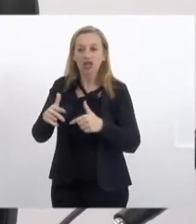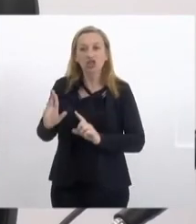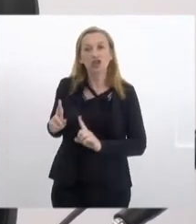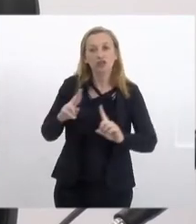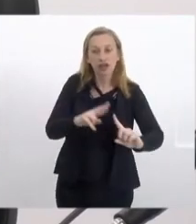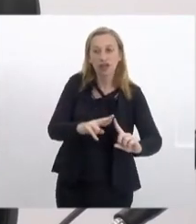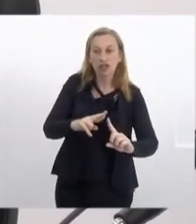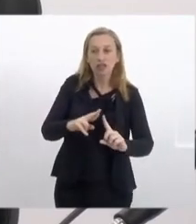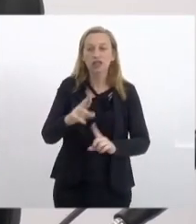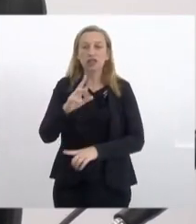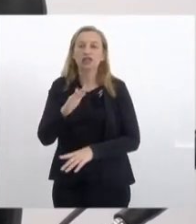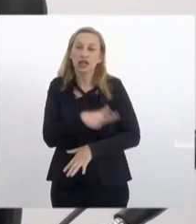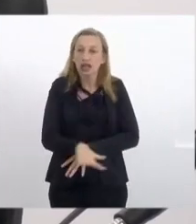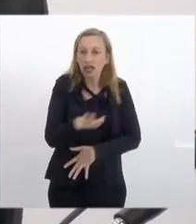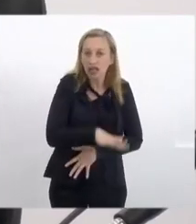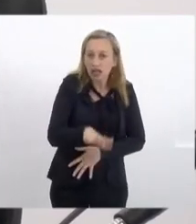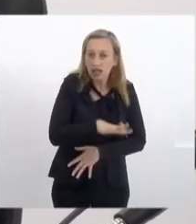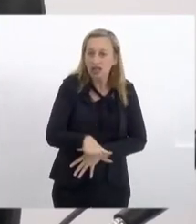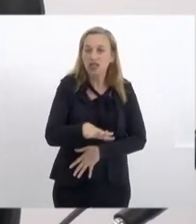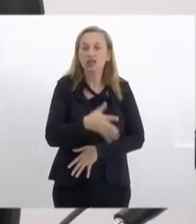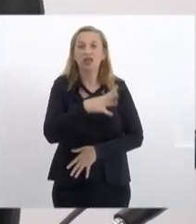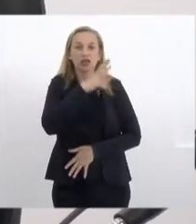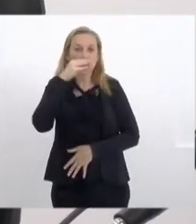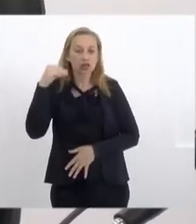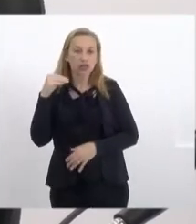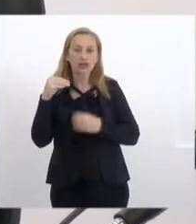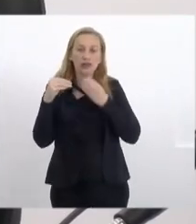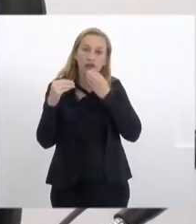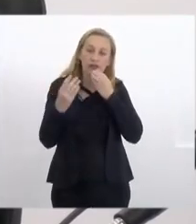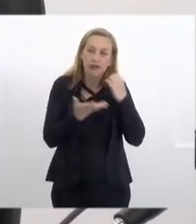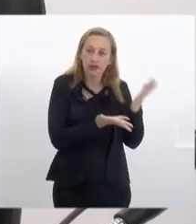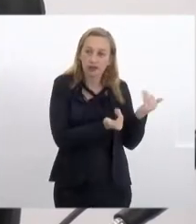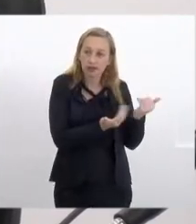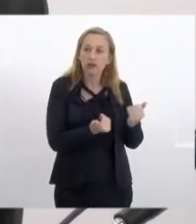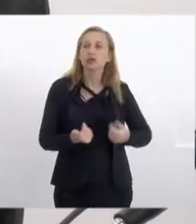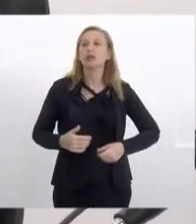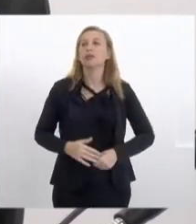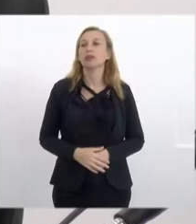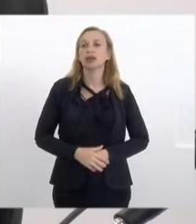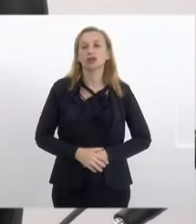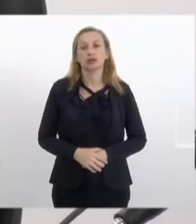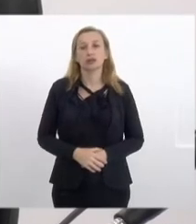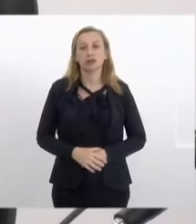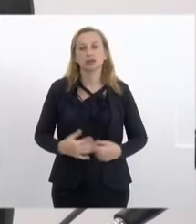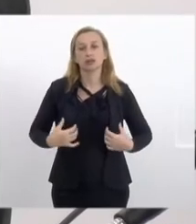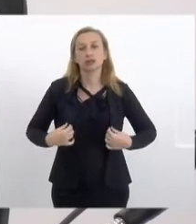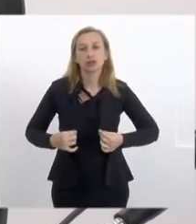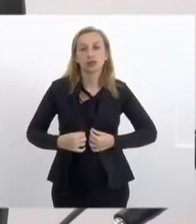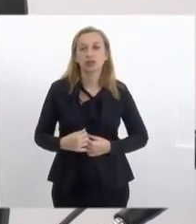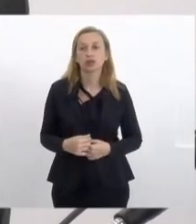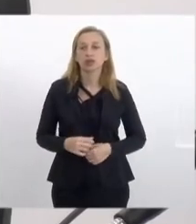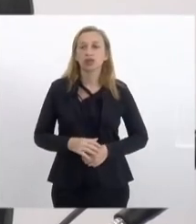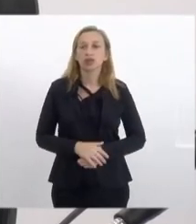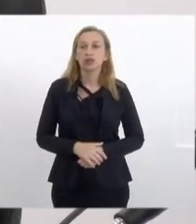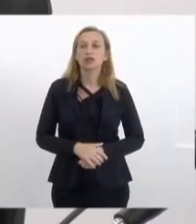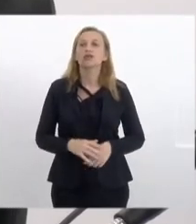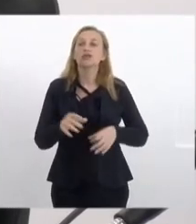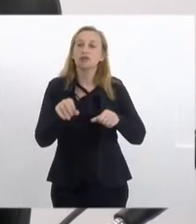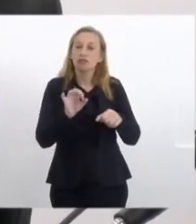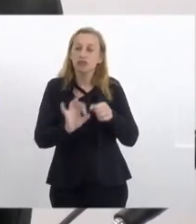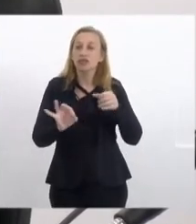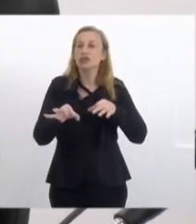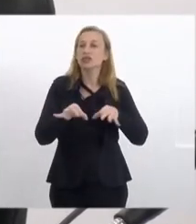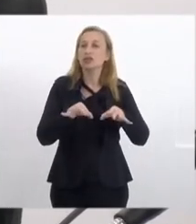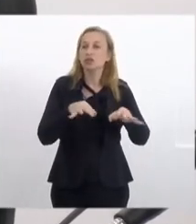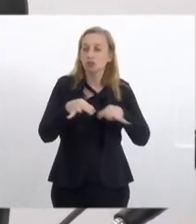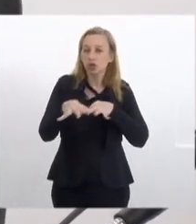referência à infância e infância, adolescência e juventude, e da UNODC, para fazer um projeto